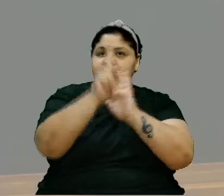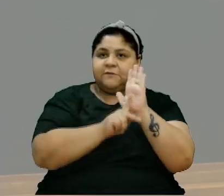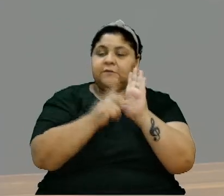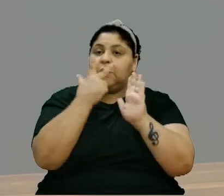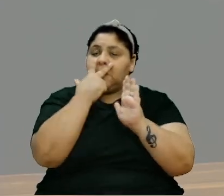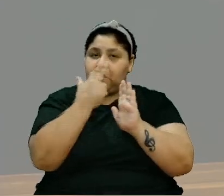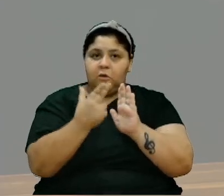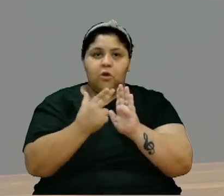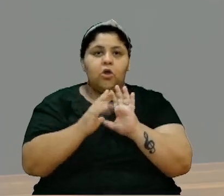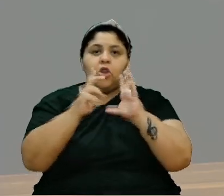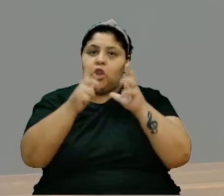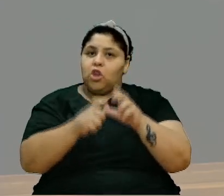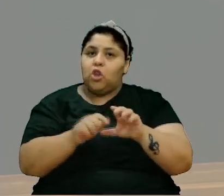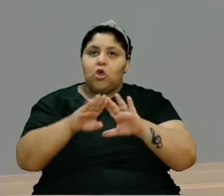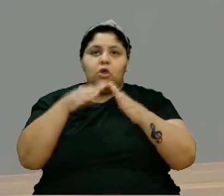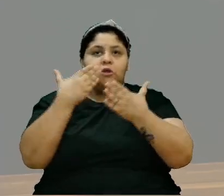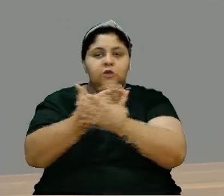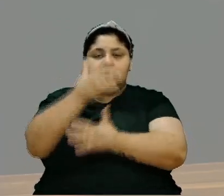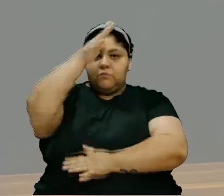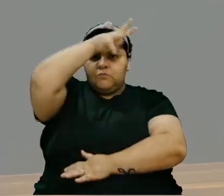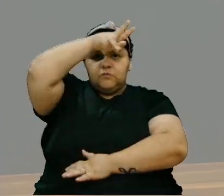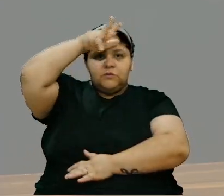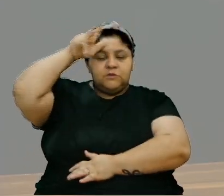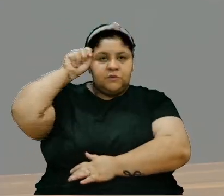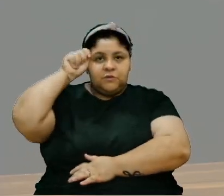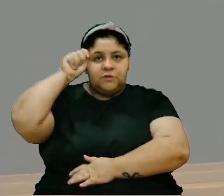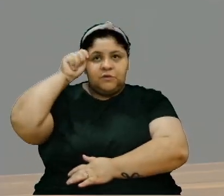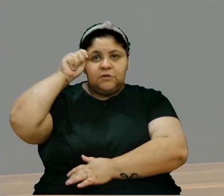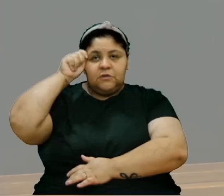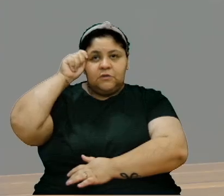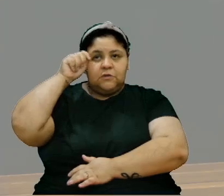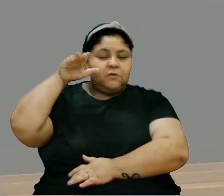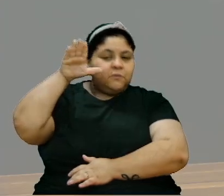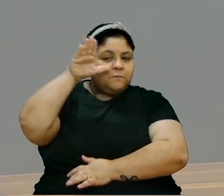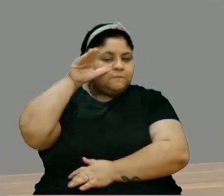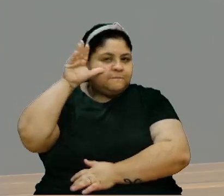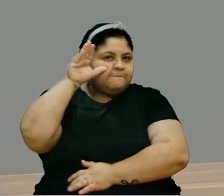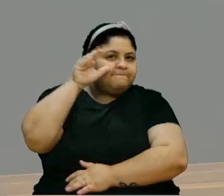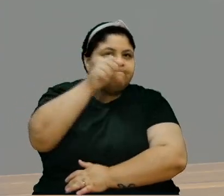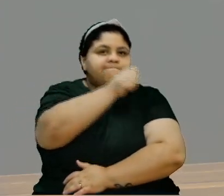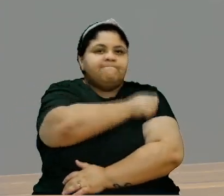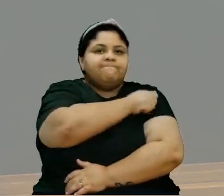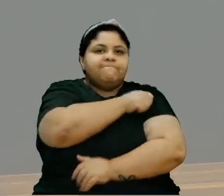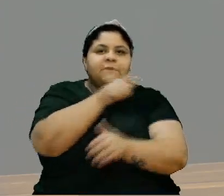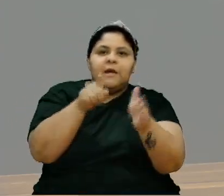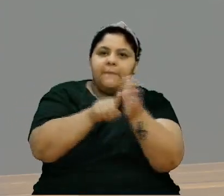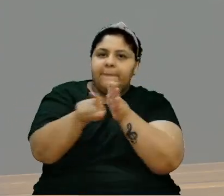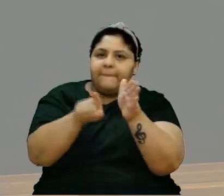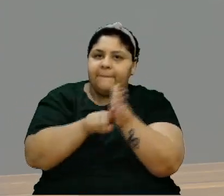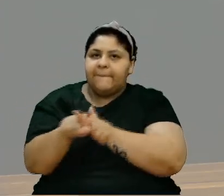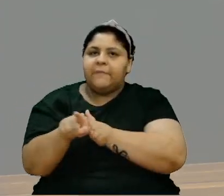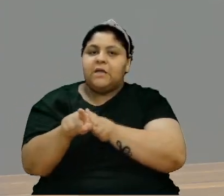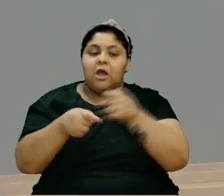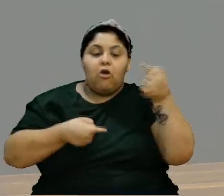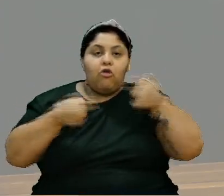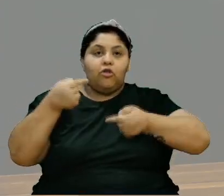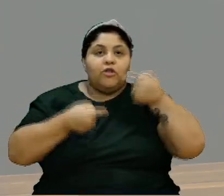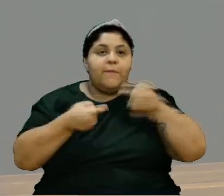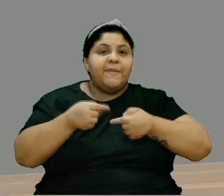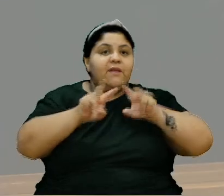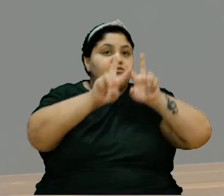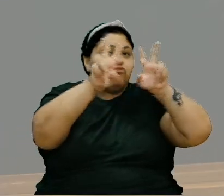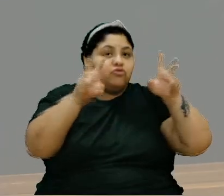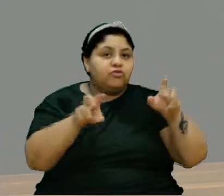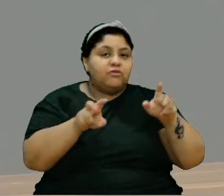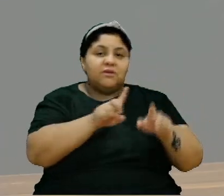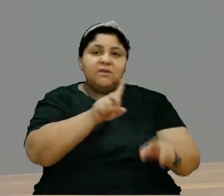assim, todas as escolas municipais, onde instigam os alunos a pesquisarem, a debaterem os assuntos